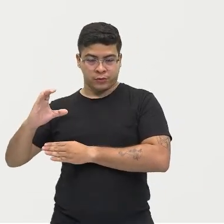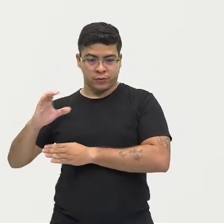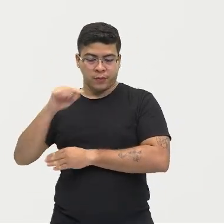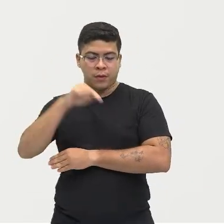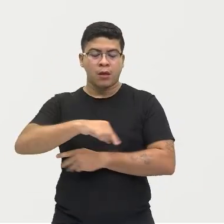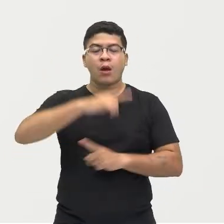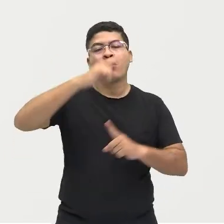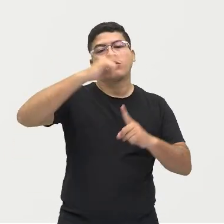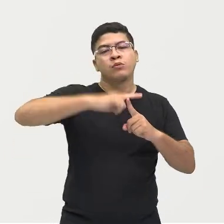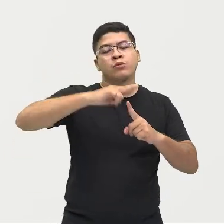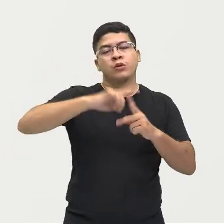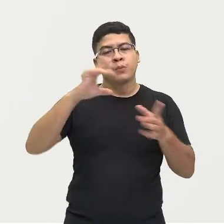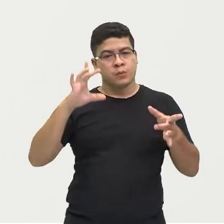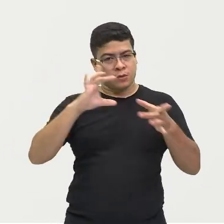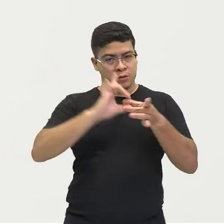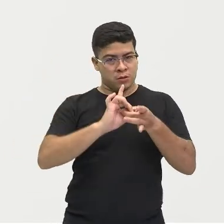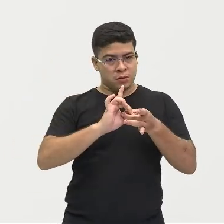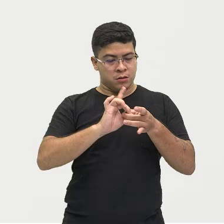nome do composto,